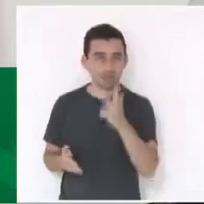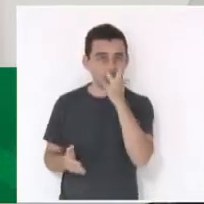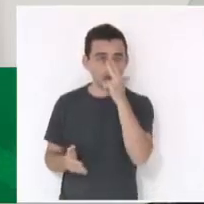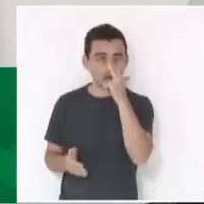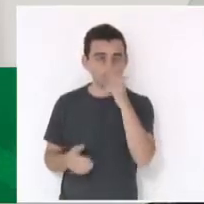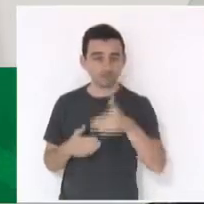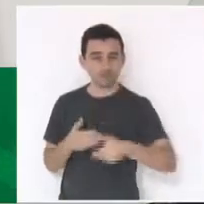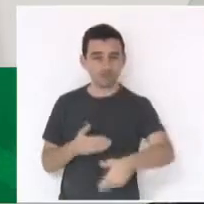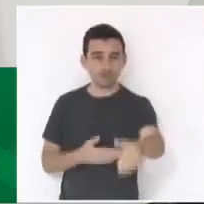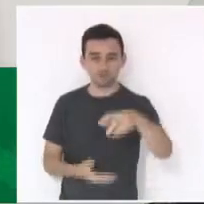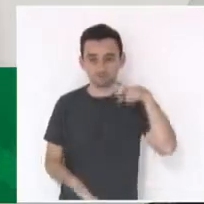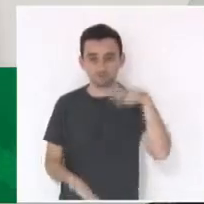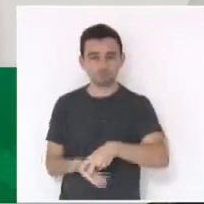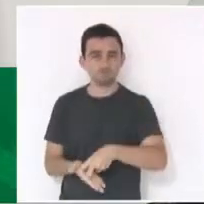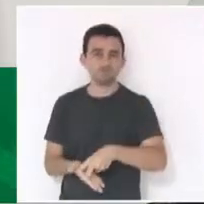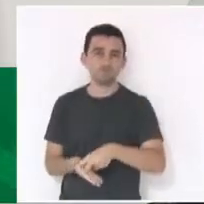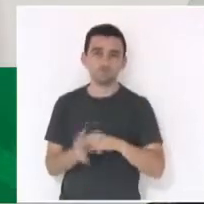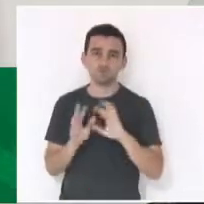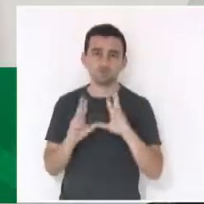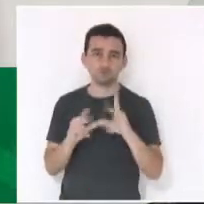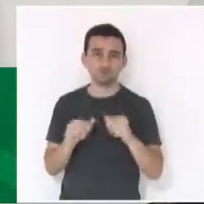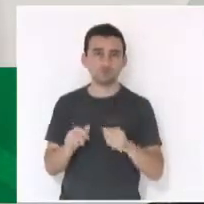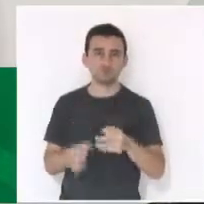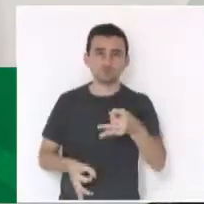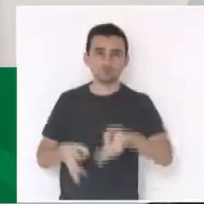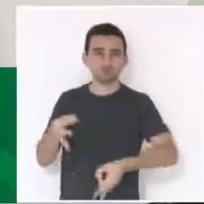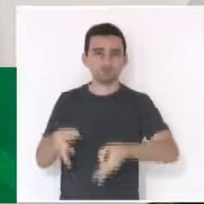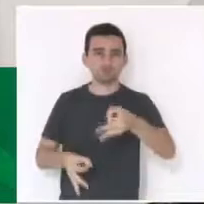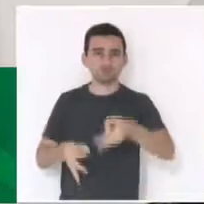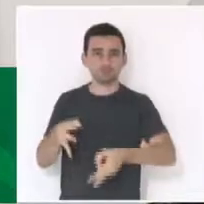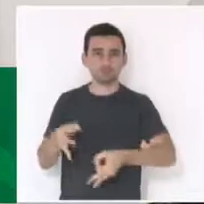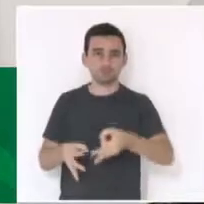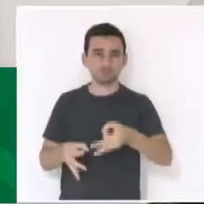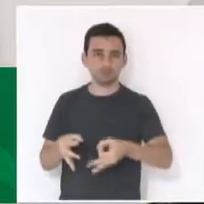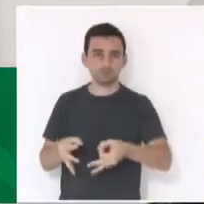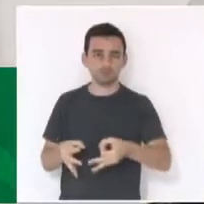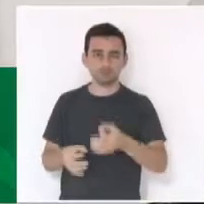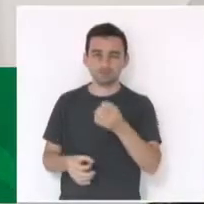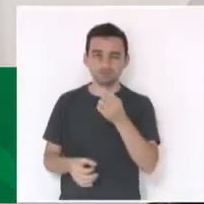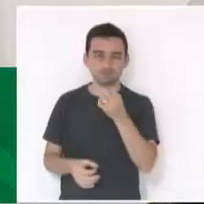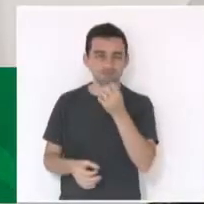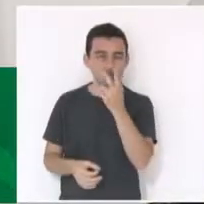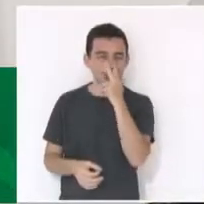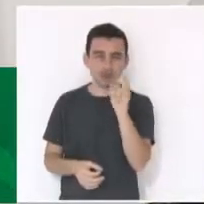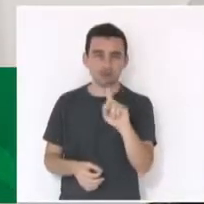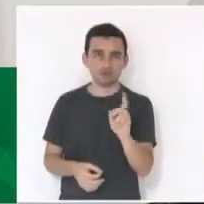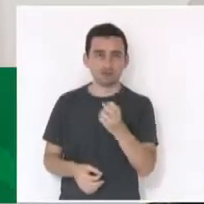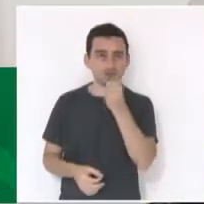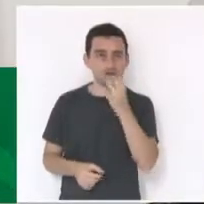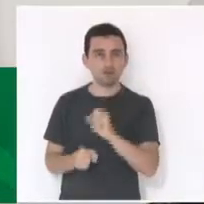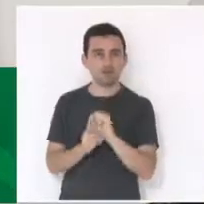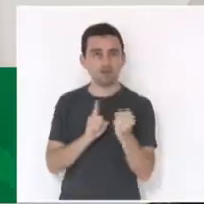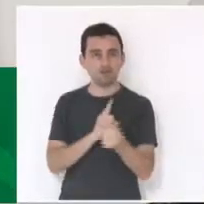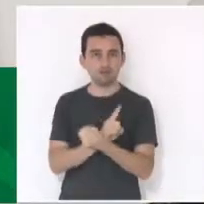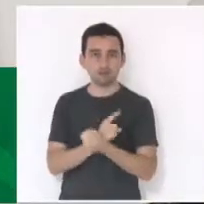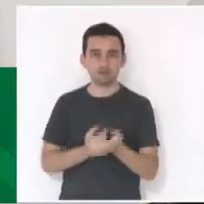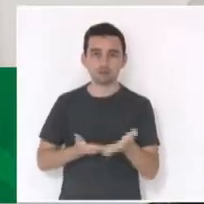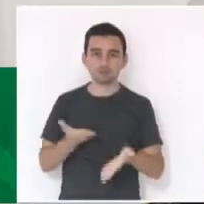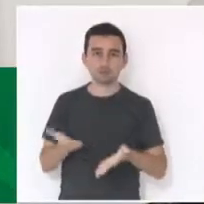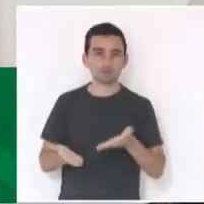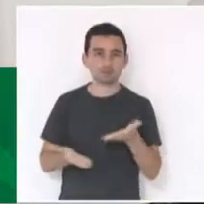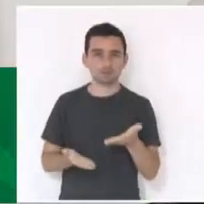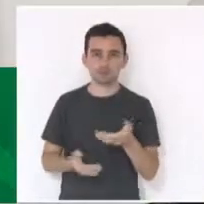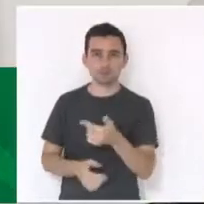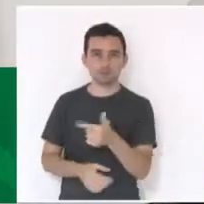policial e pênalti Ah e não no estado de bem social é por isso